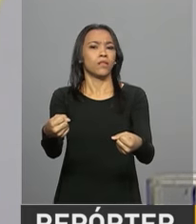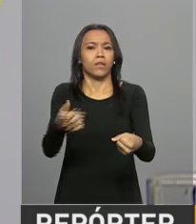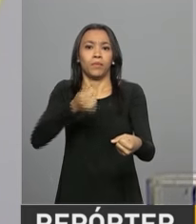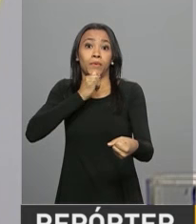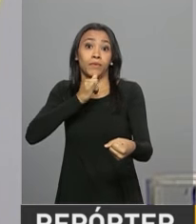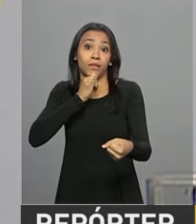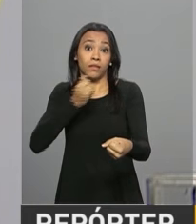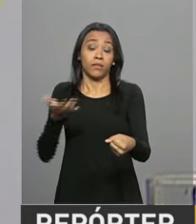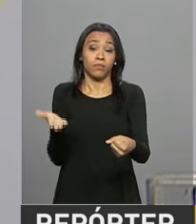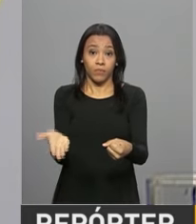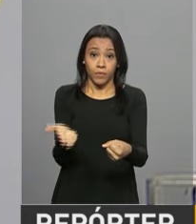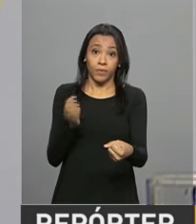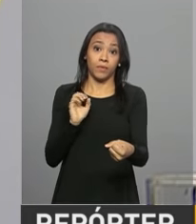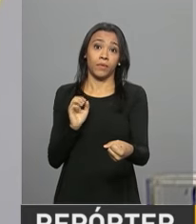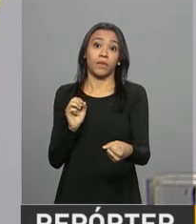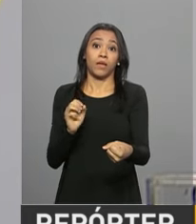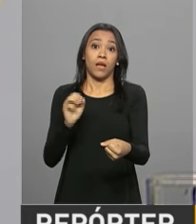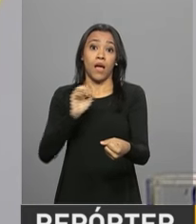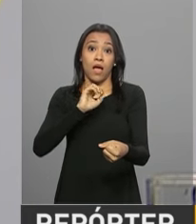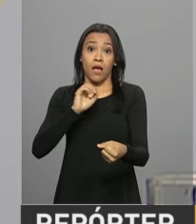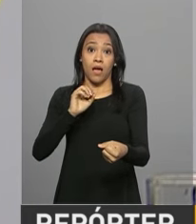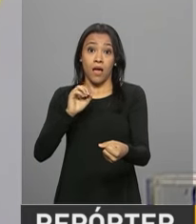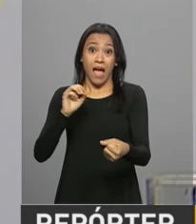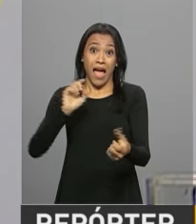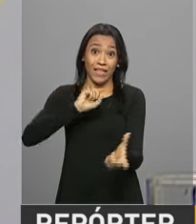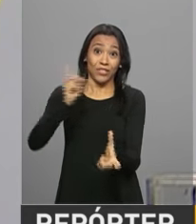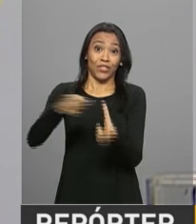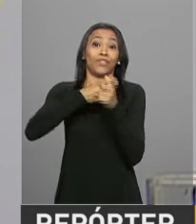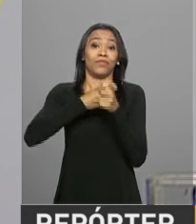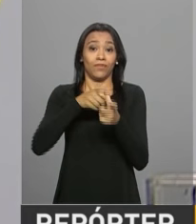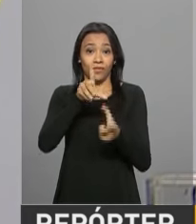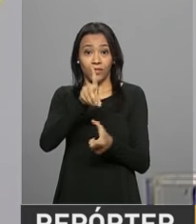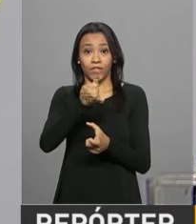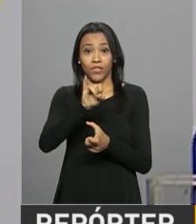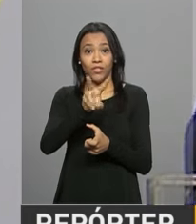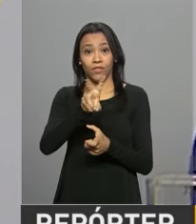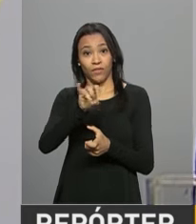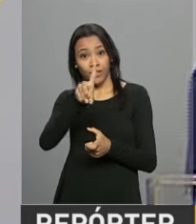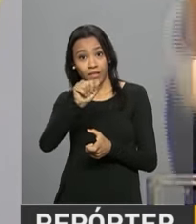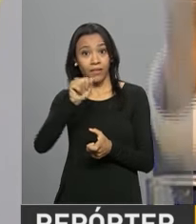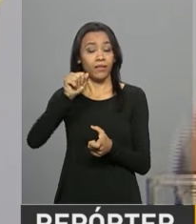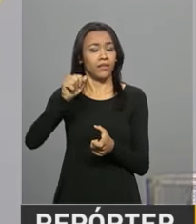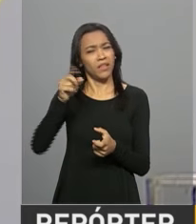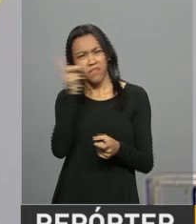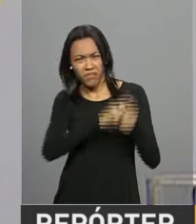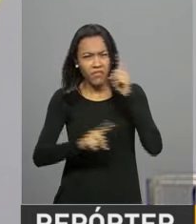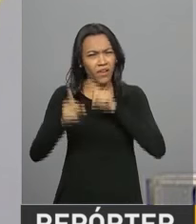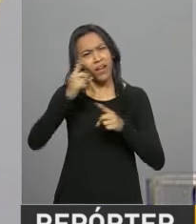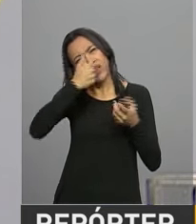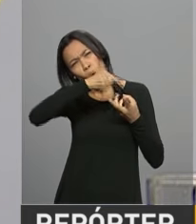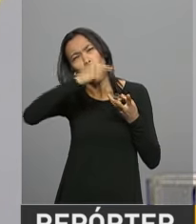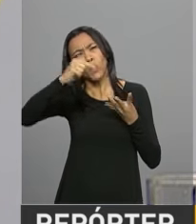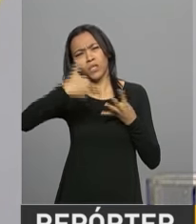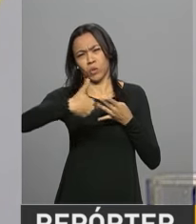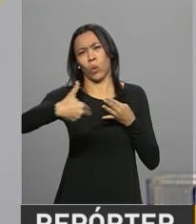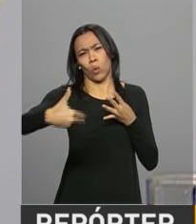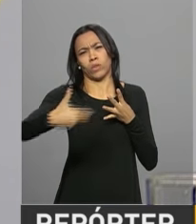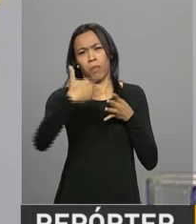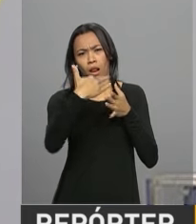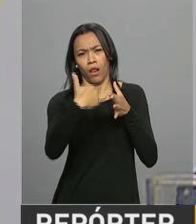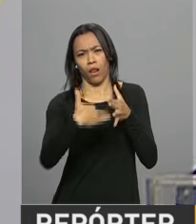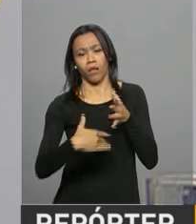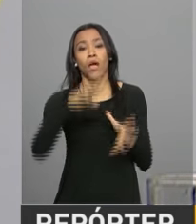a trajetória da dívida, da evolução da dívida pública, etc. e várias outras coisas. Sem resumo,